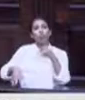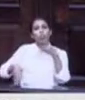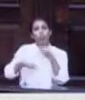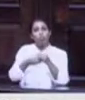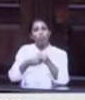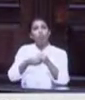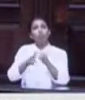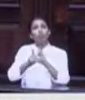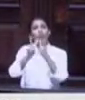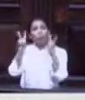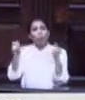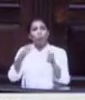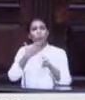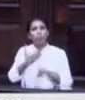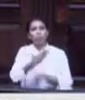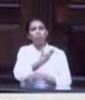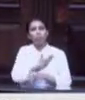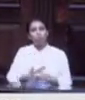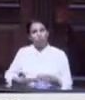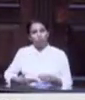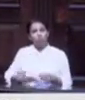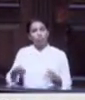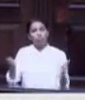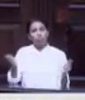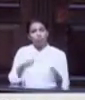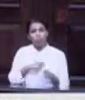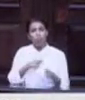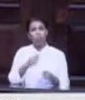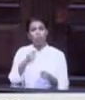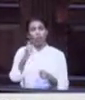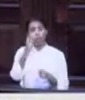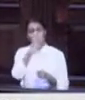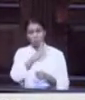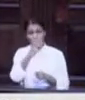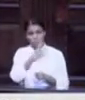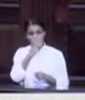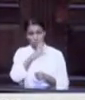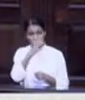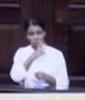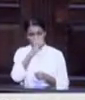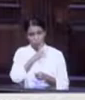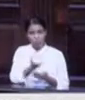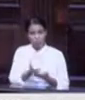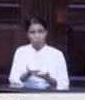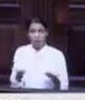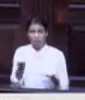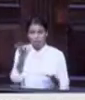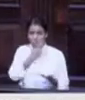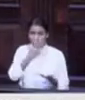Defensoria Pública, que esperamos que possa ser apreciada. Líder do governo, por favor, deputado Edson